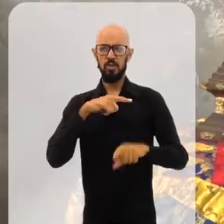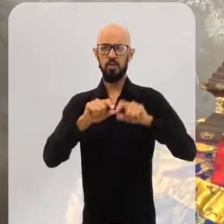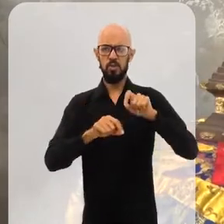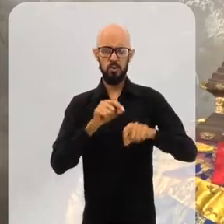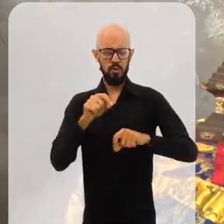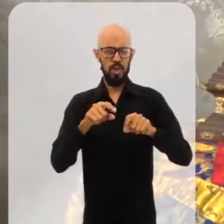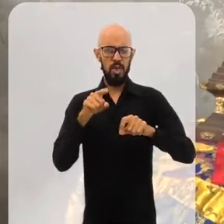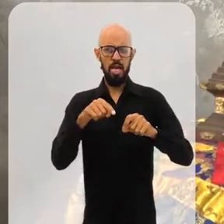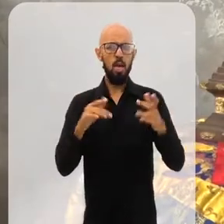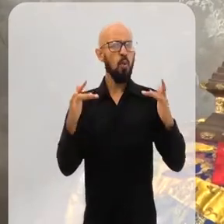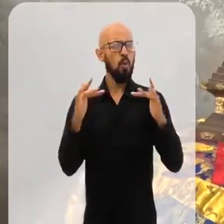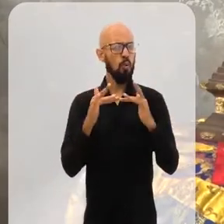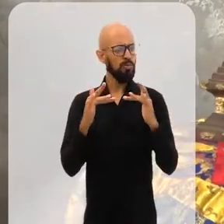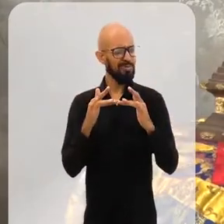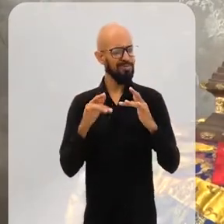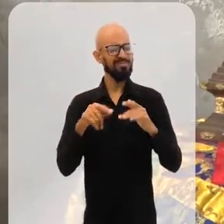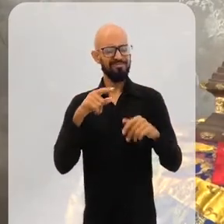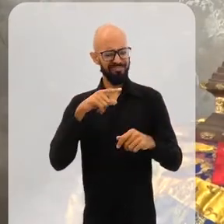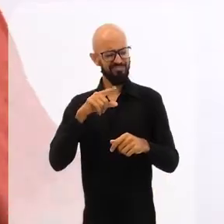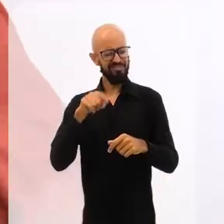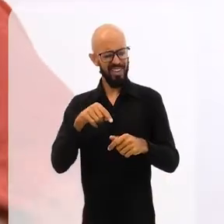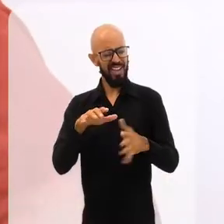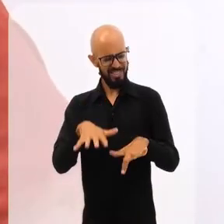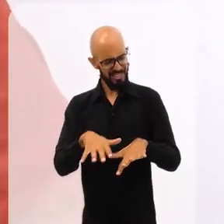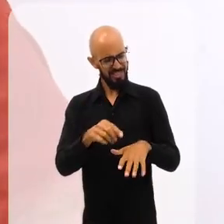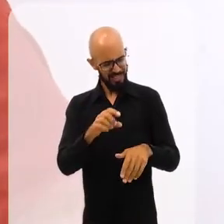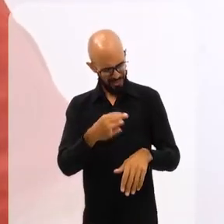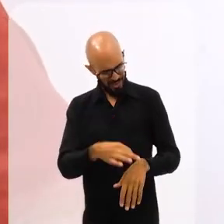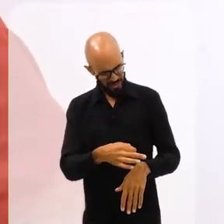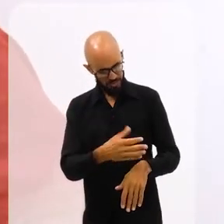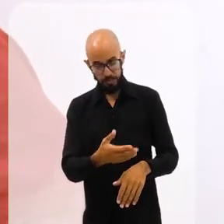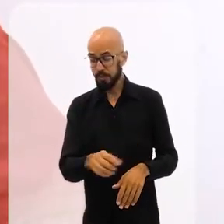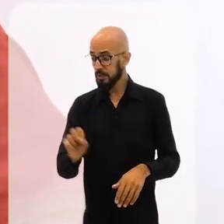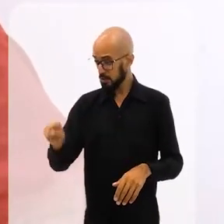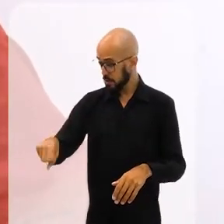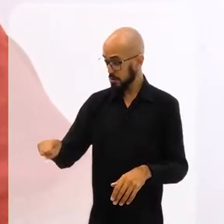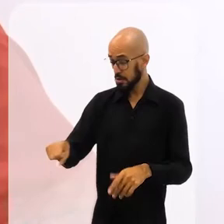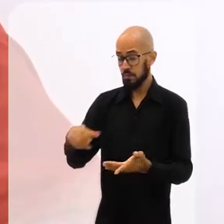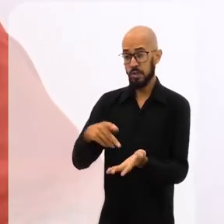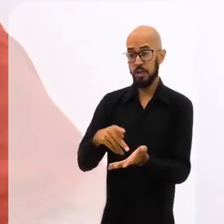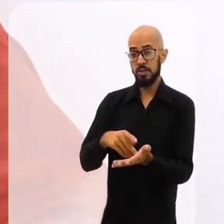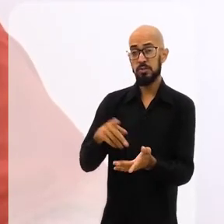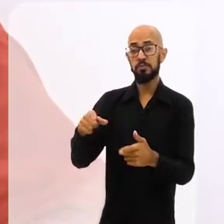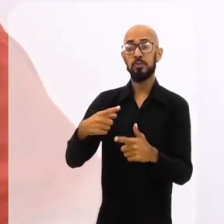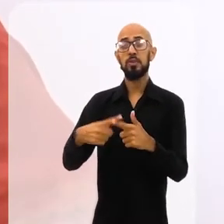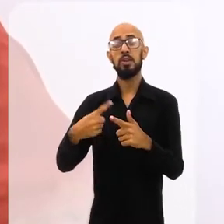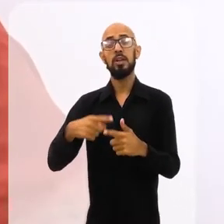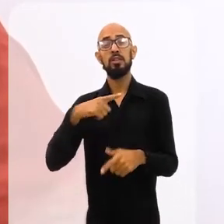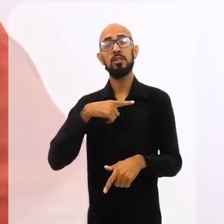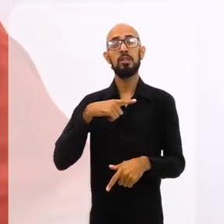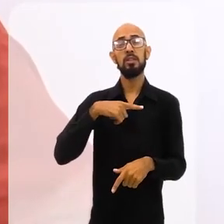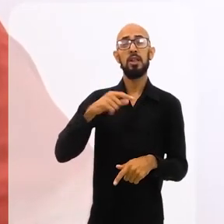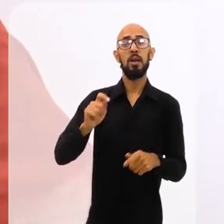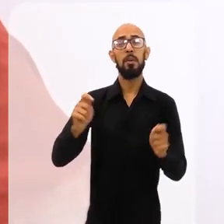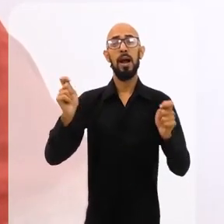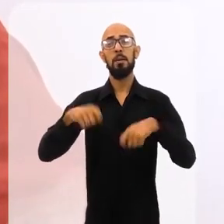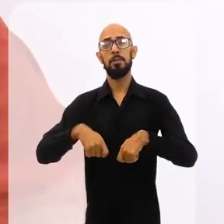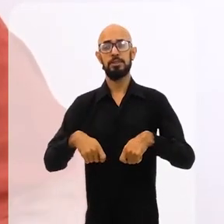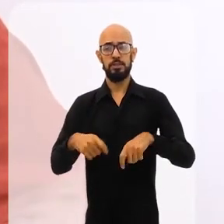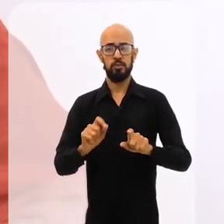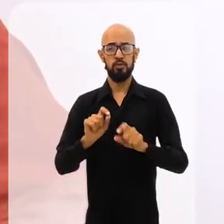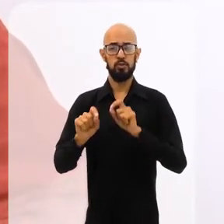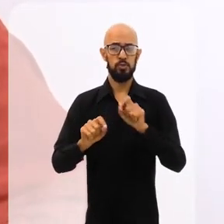com a oração de vocês isso, né? Impõe isso já, pessoal. Porque o que, que acontece? Existe um poder, né?